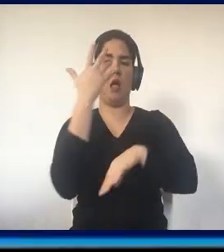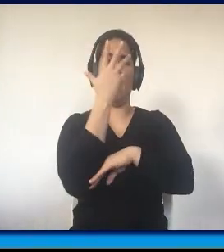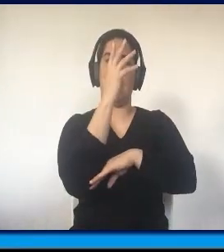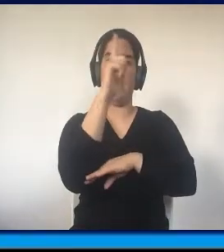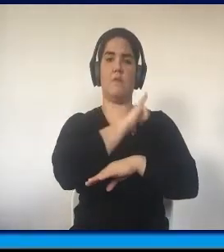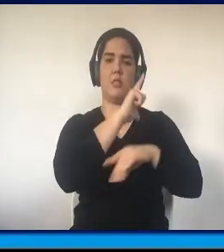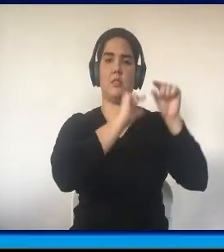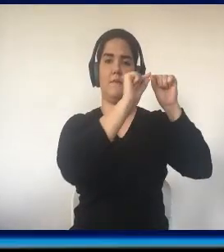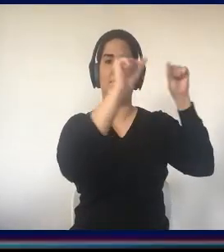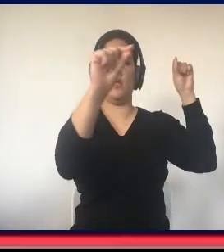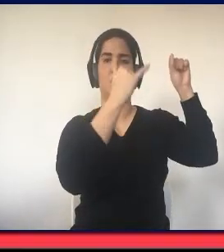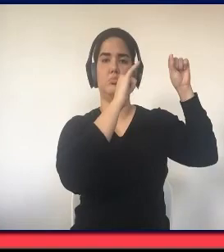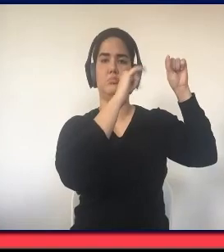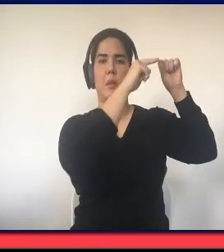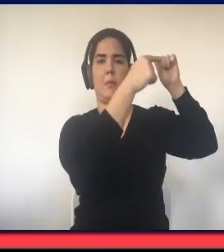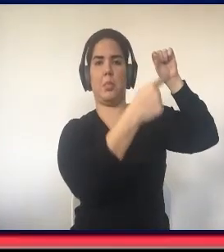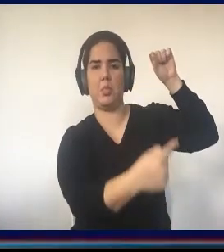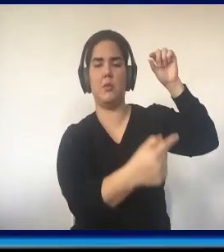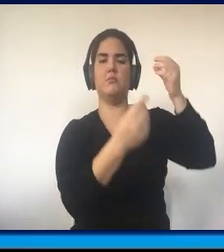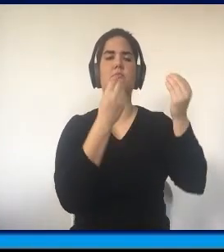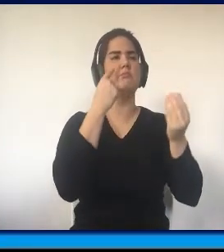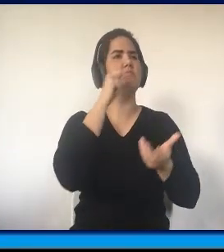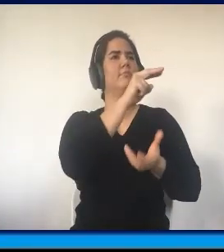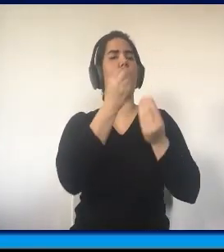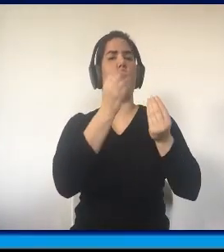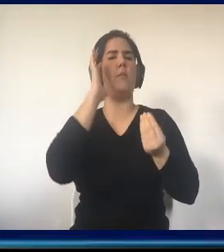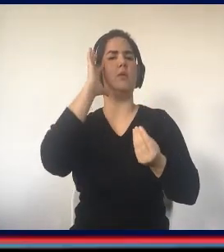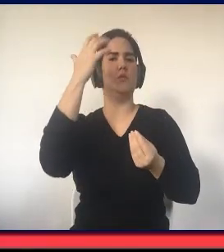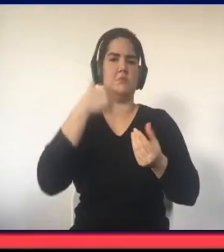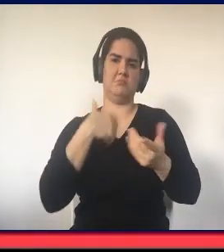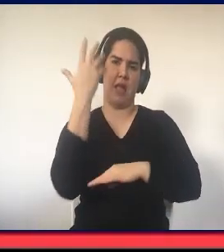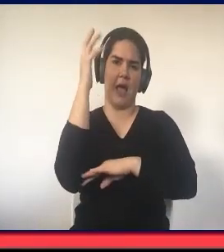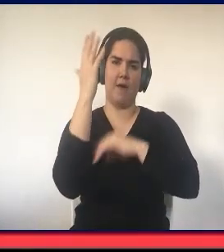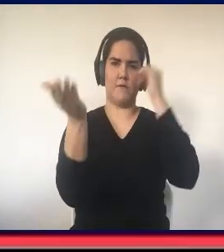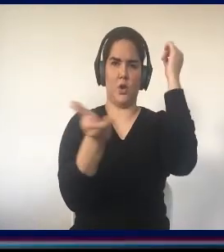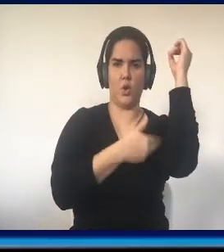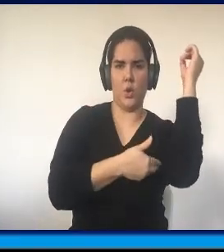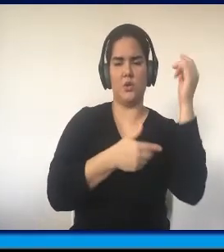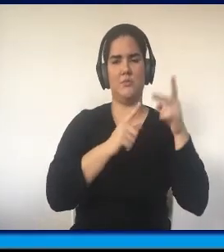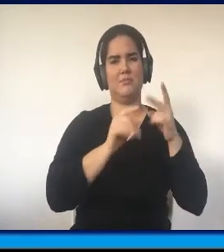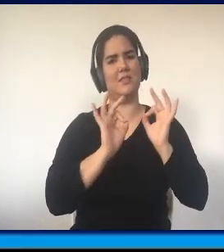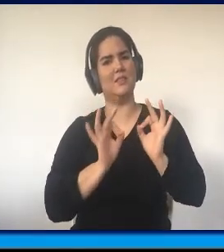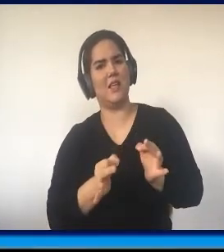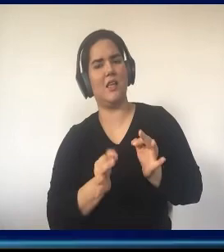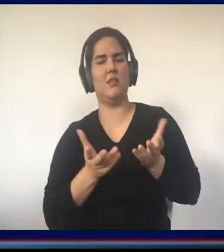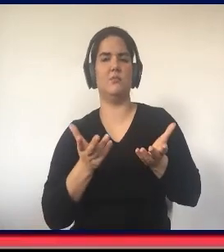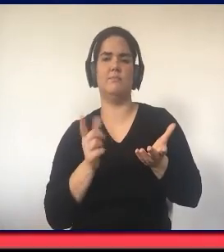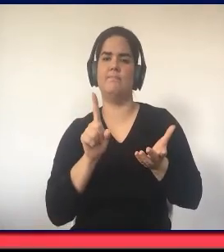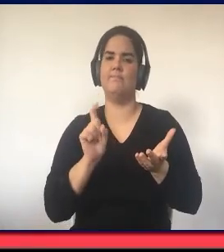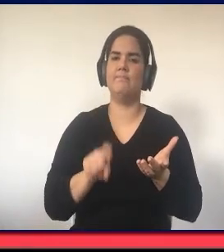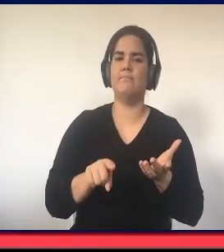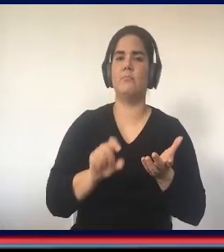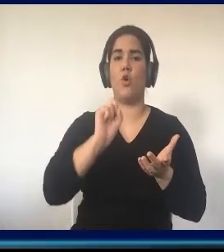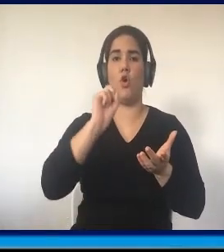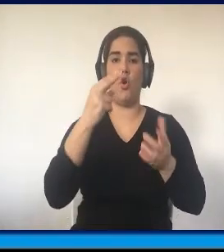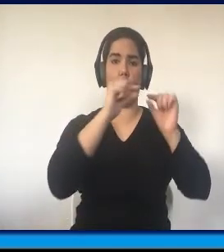como será que a gente resolveria esse problema? Será que eu cortaria a árvore? Mas será que é certo cortar a árvore? Será que eu tenho que cortar o fio, então, e fazer o fio de outra